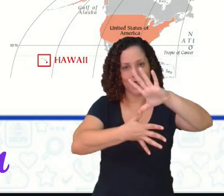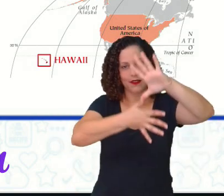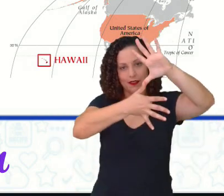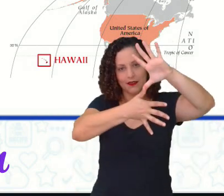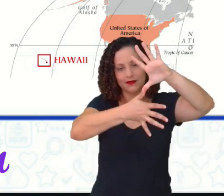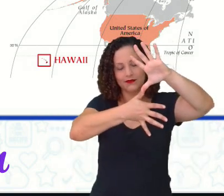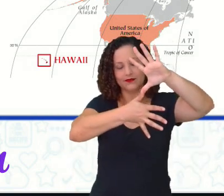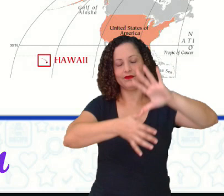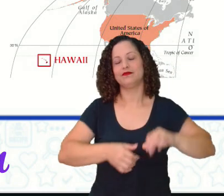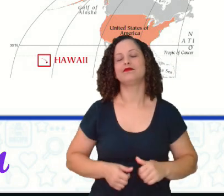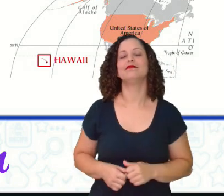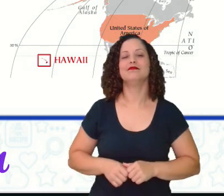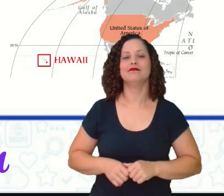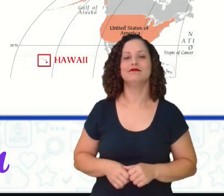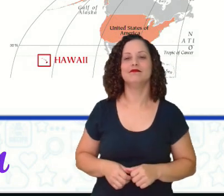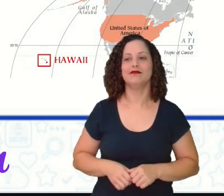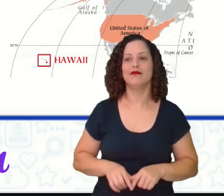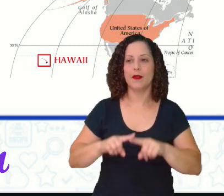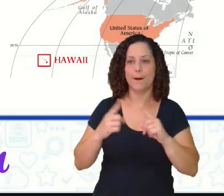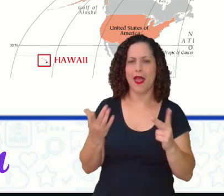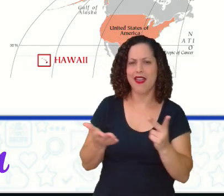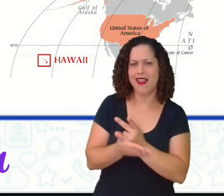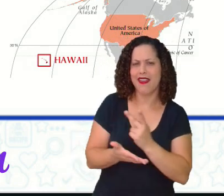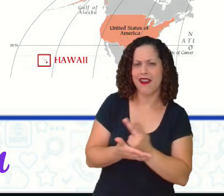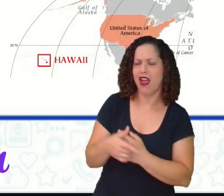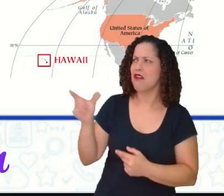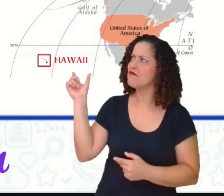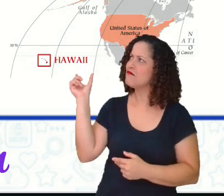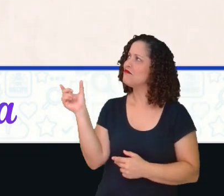da professora, falha da professora, perdão, tá?